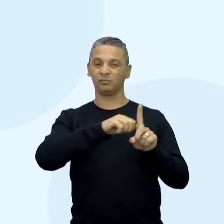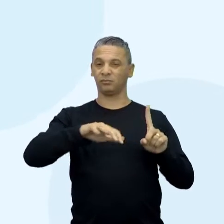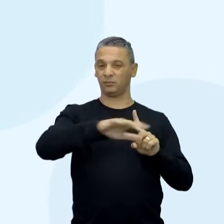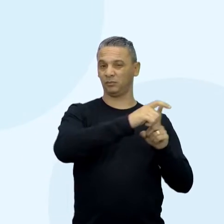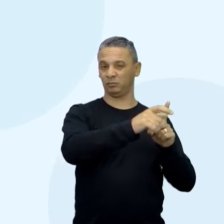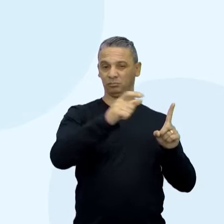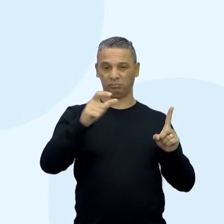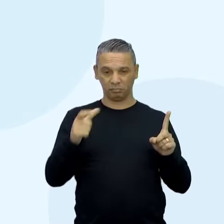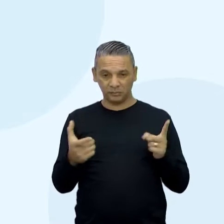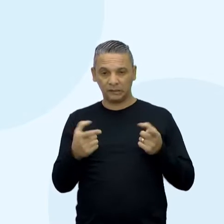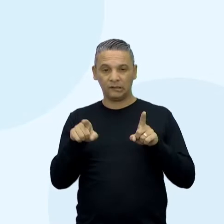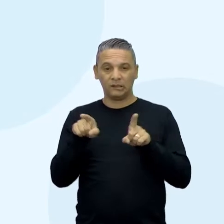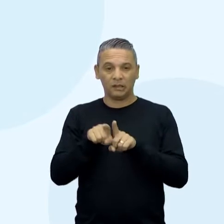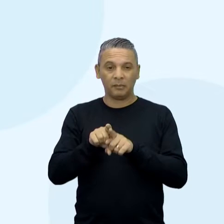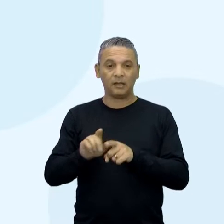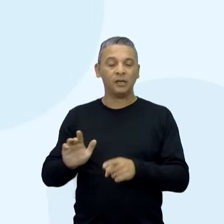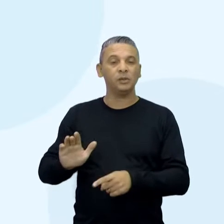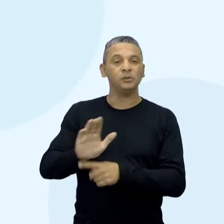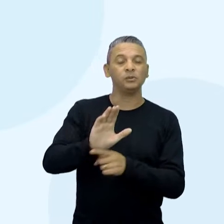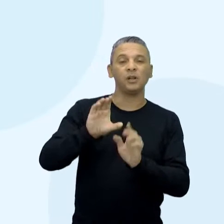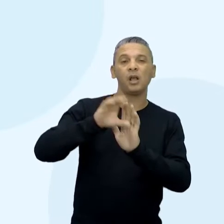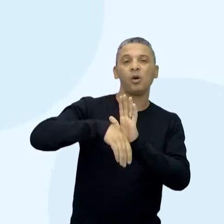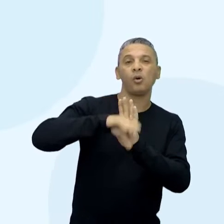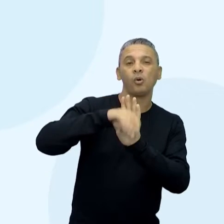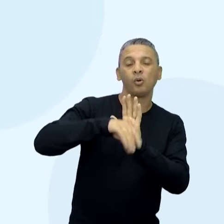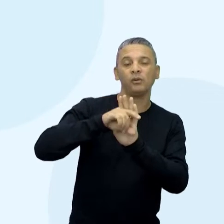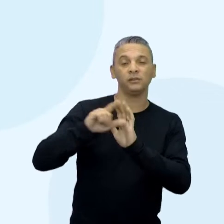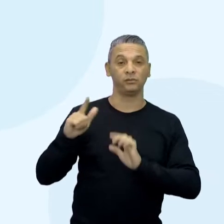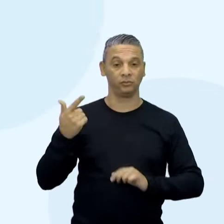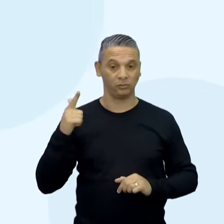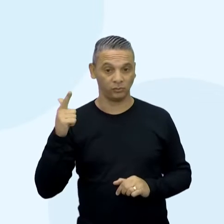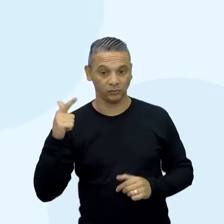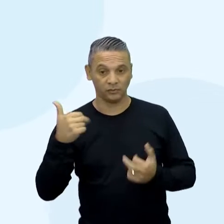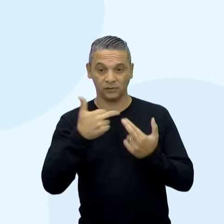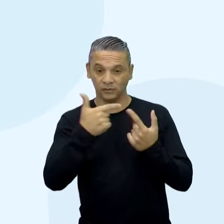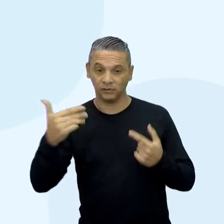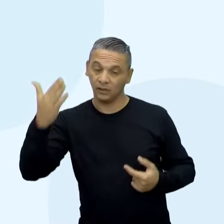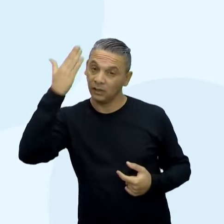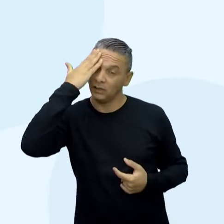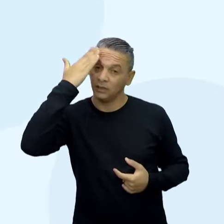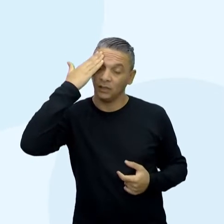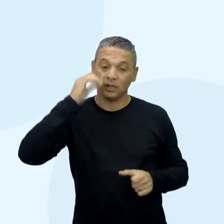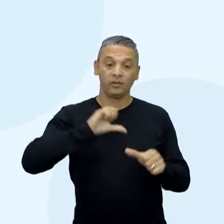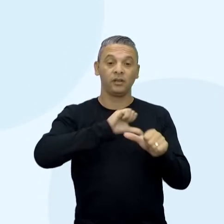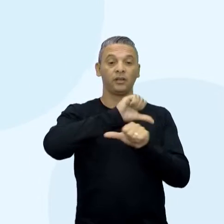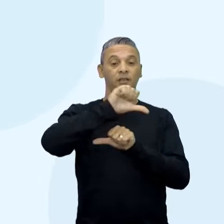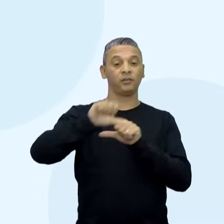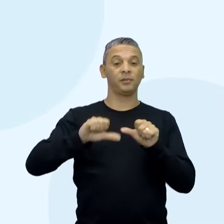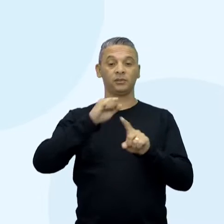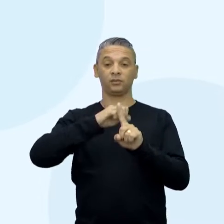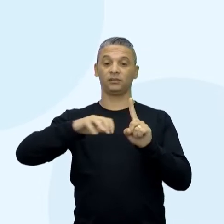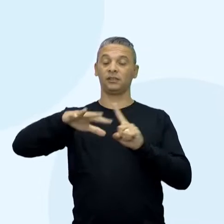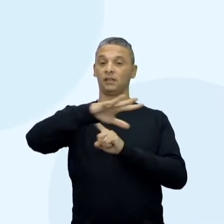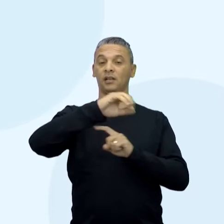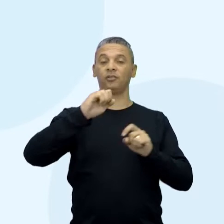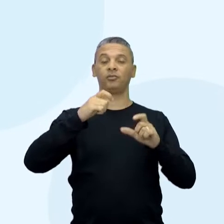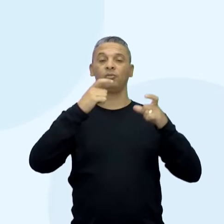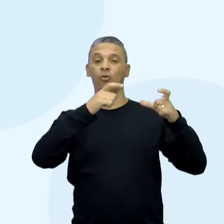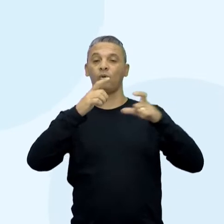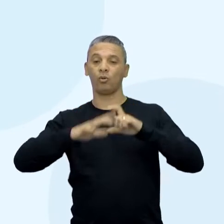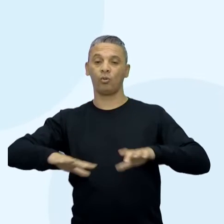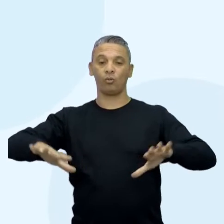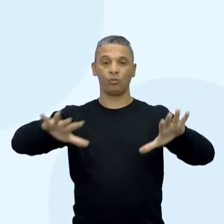diferentes sociedades, as contribuições dos conceitos geográficos para a compreensão das transformações da